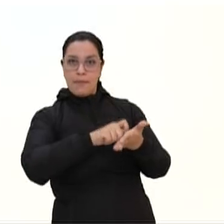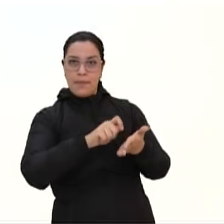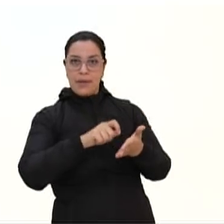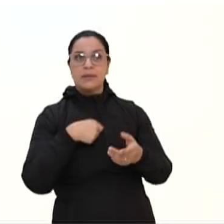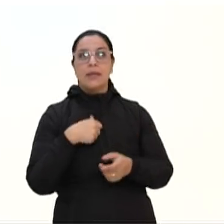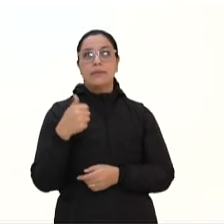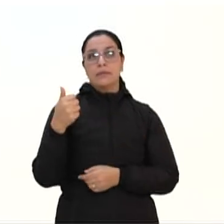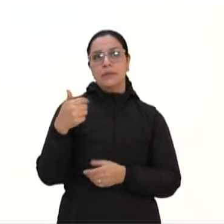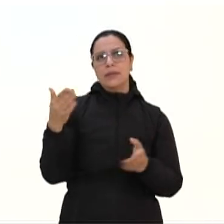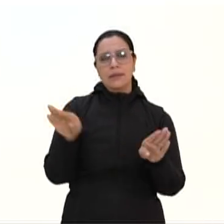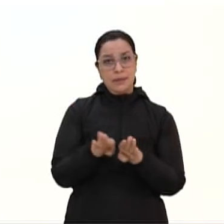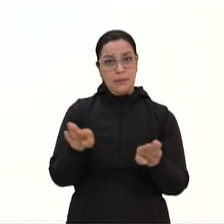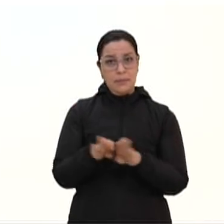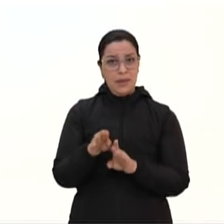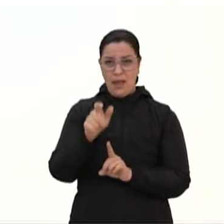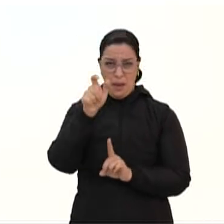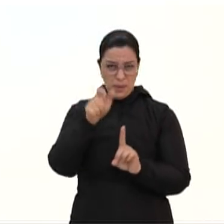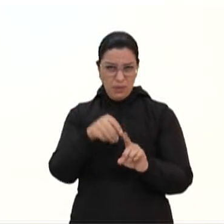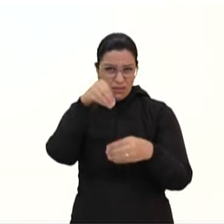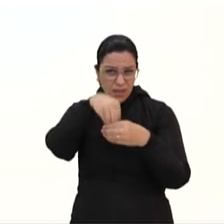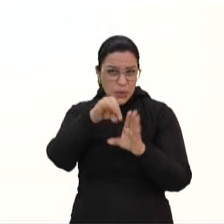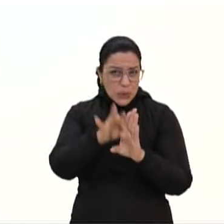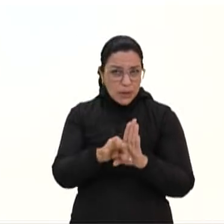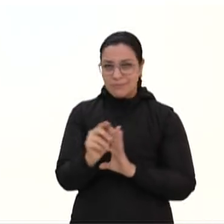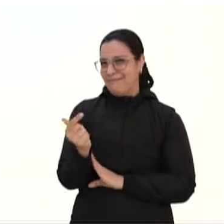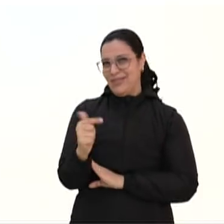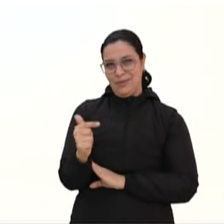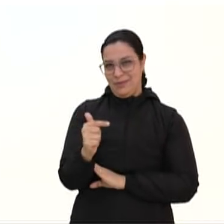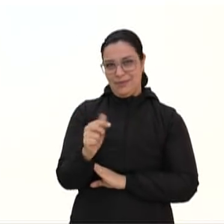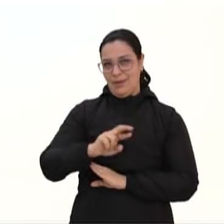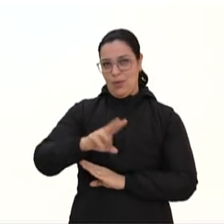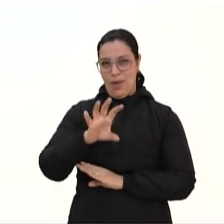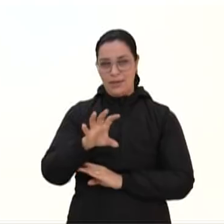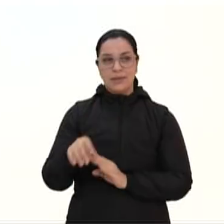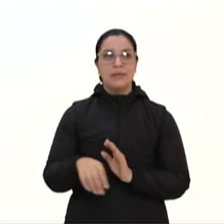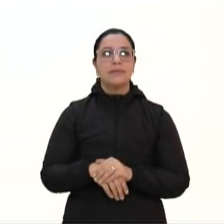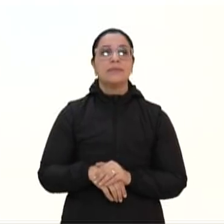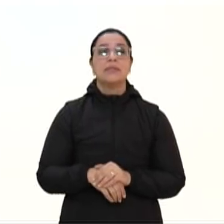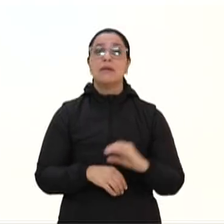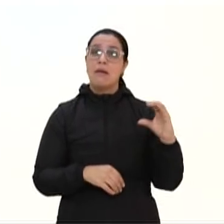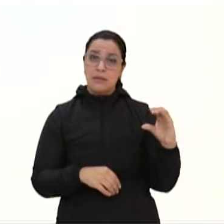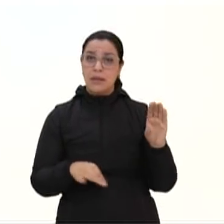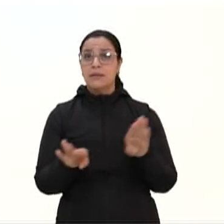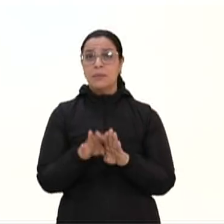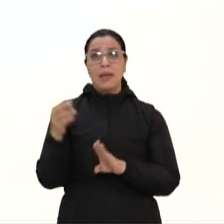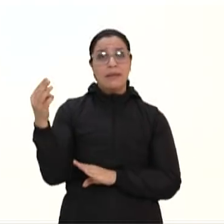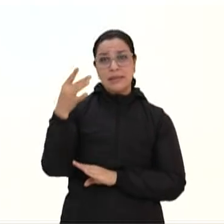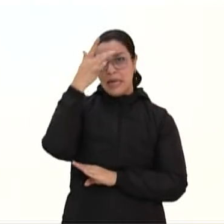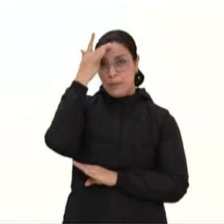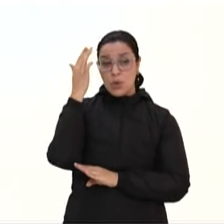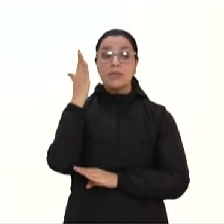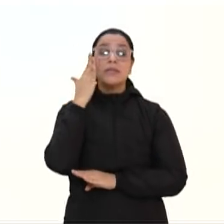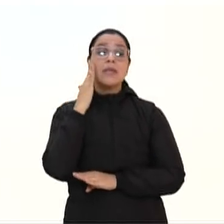Ok, galera, vamos à correção. O foco narrativo é terceira